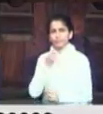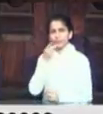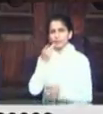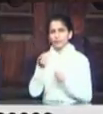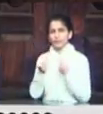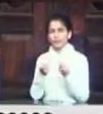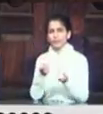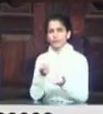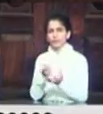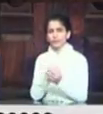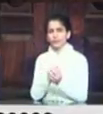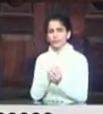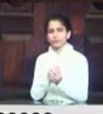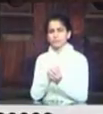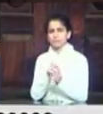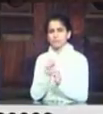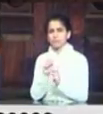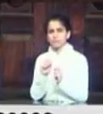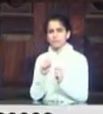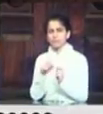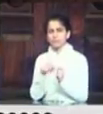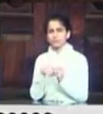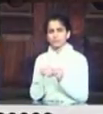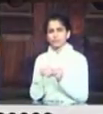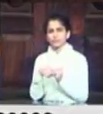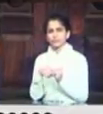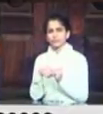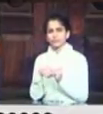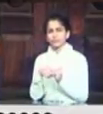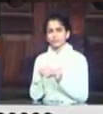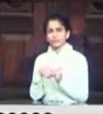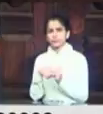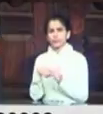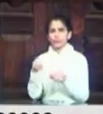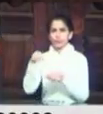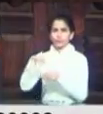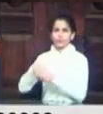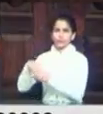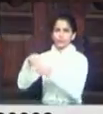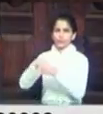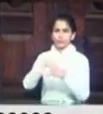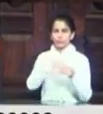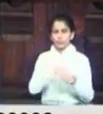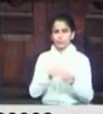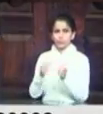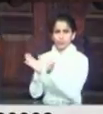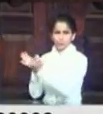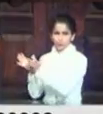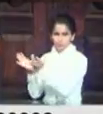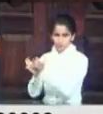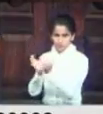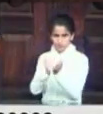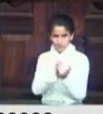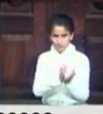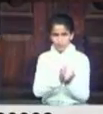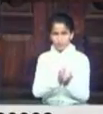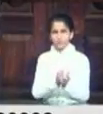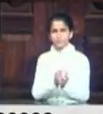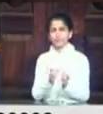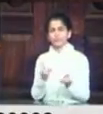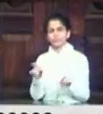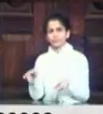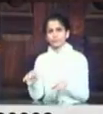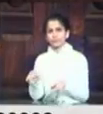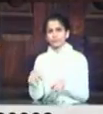falando sobre as votações nas comissões